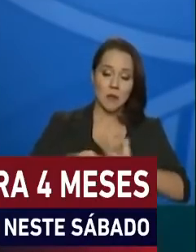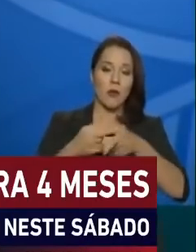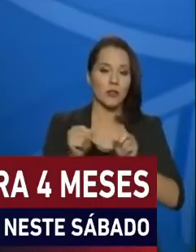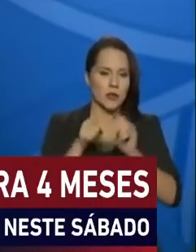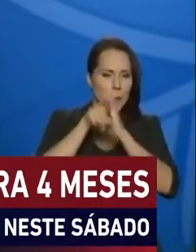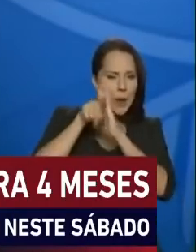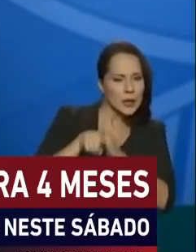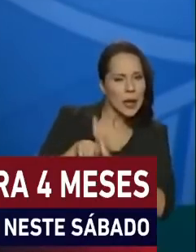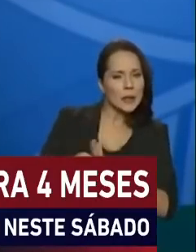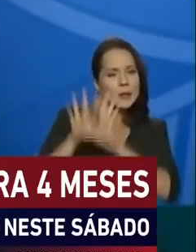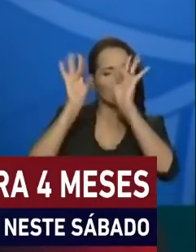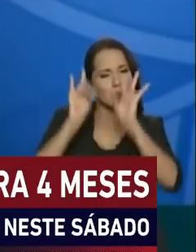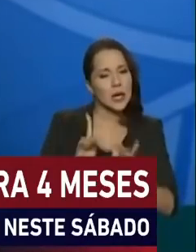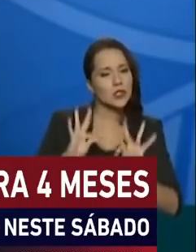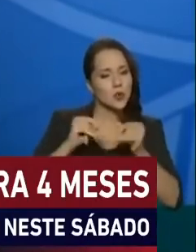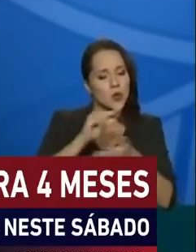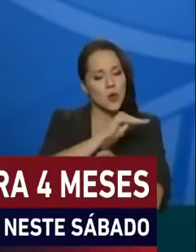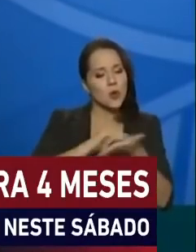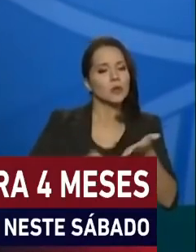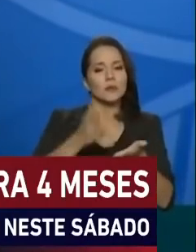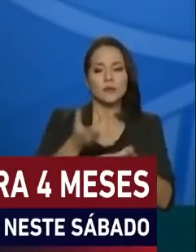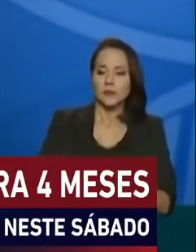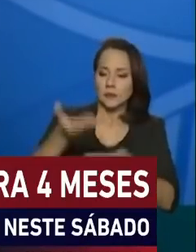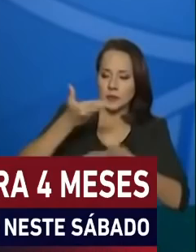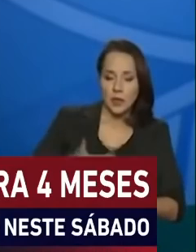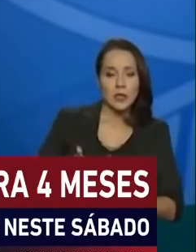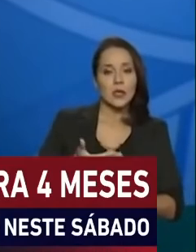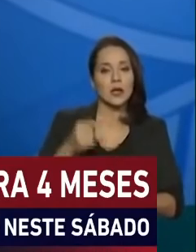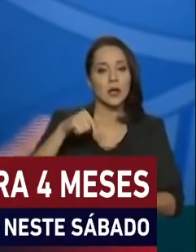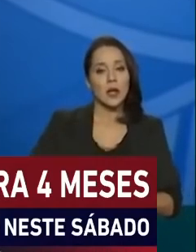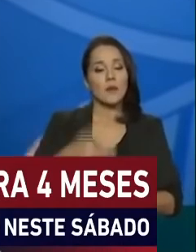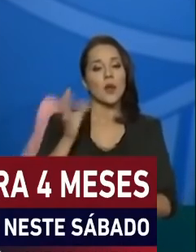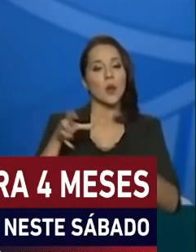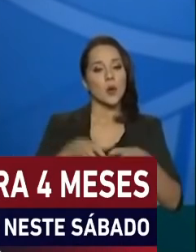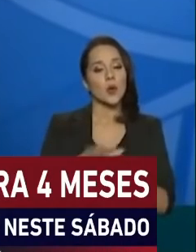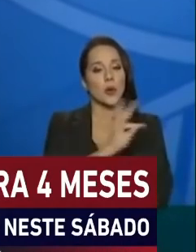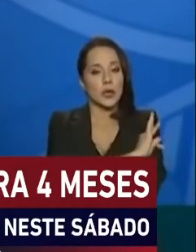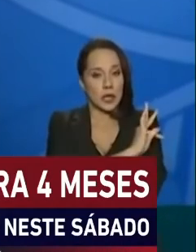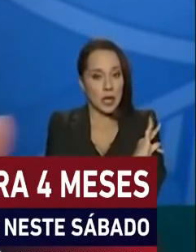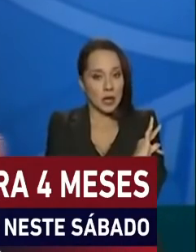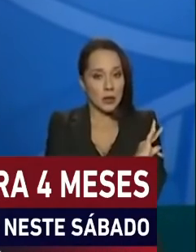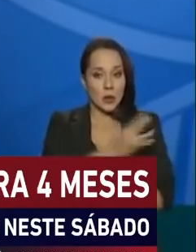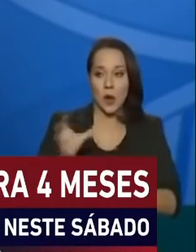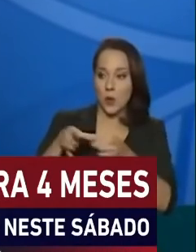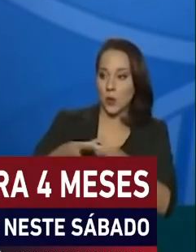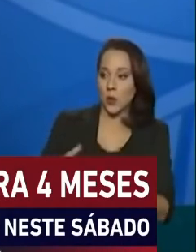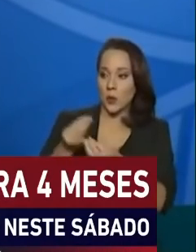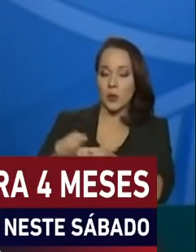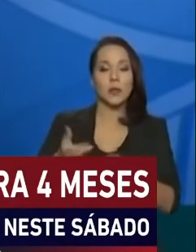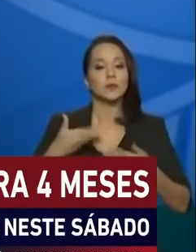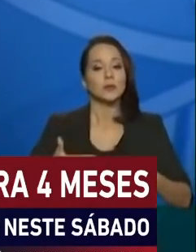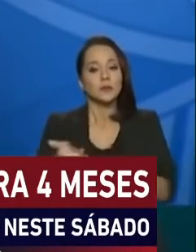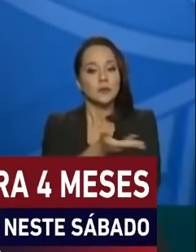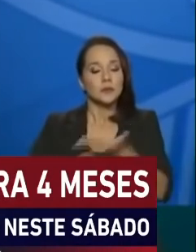e a terceira dose da vacina contra a Covid-19, a chamada dose de reforço, foi feito pelas redes sociais do ministro da Saúde,